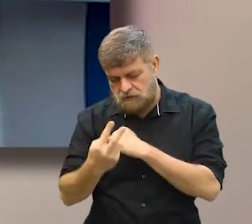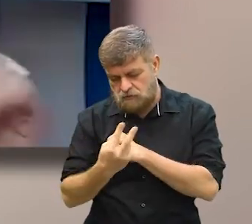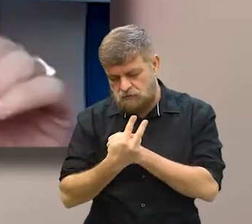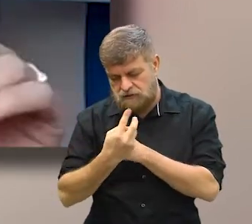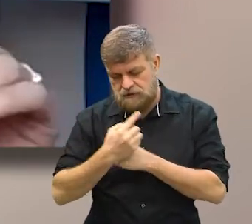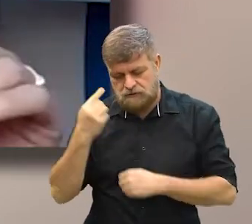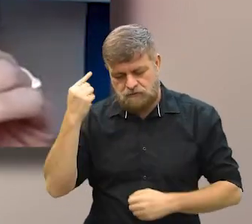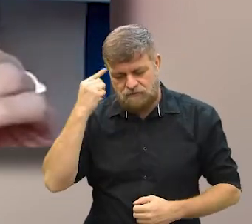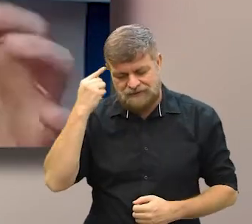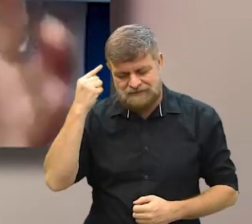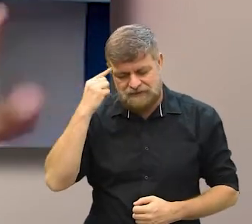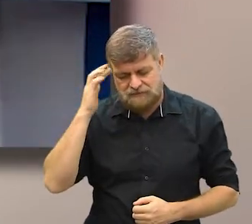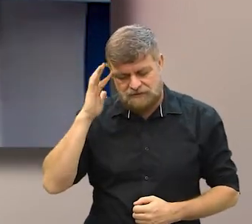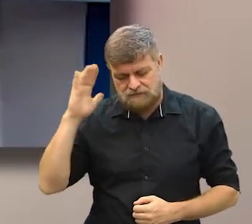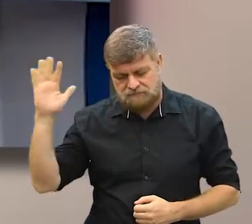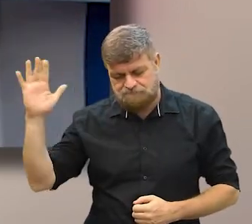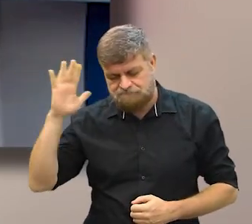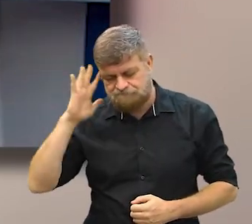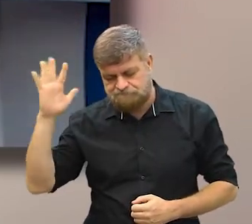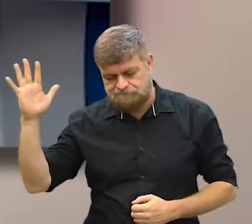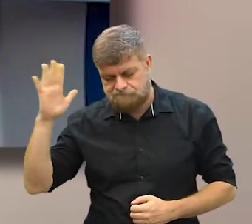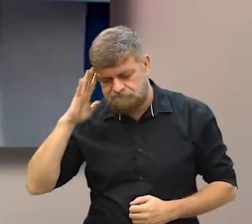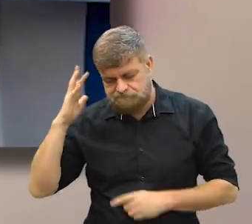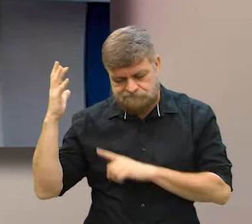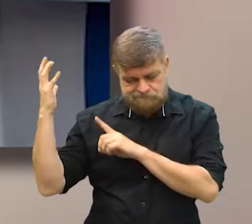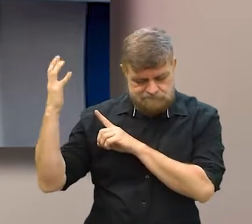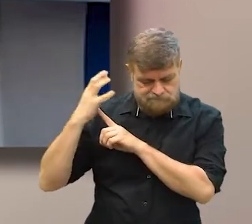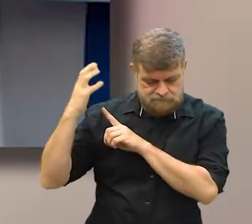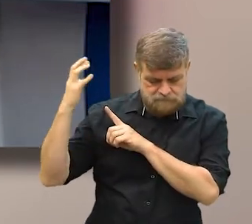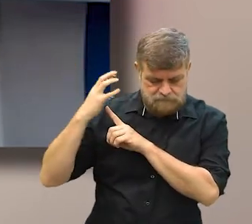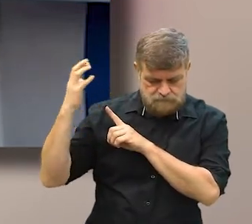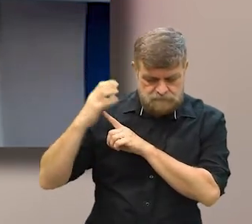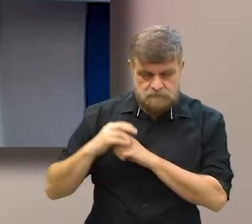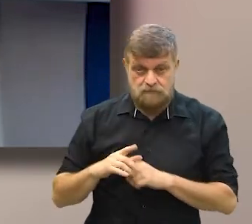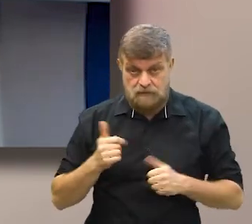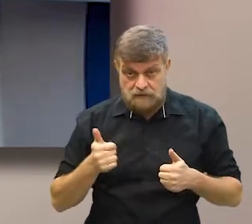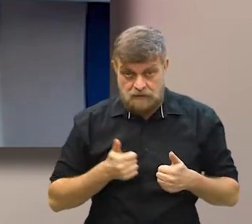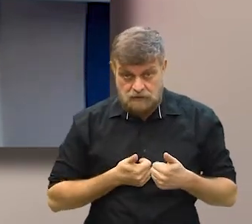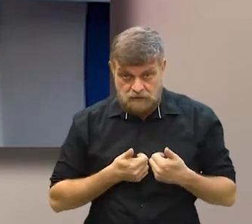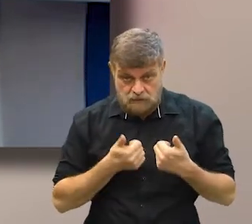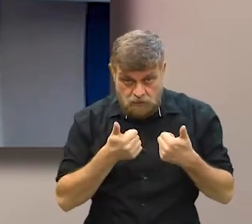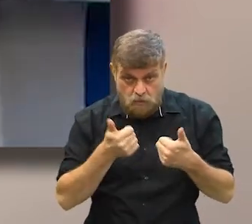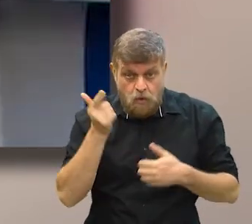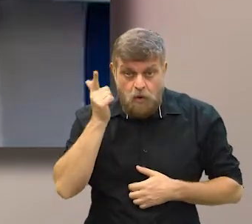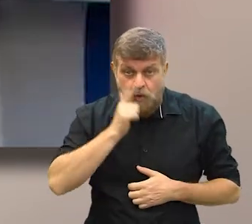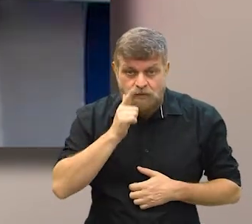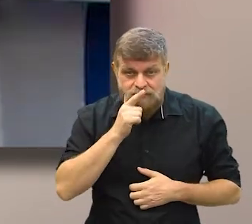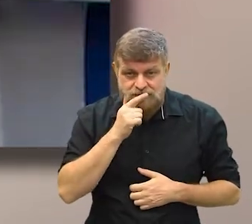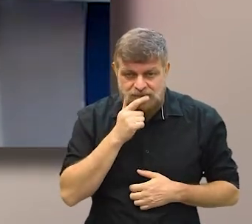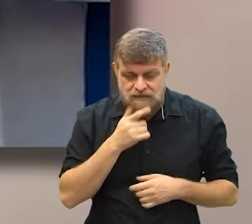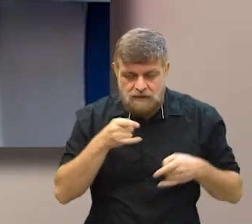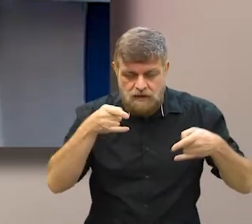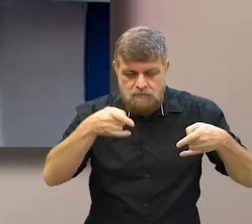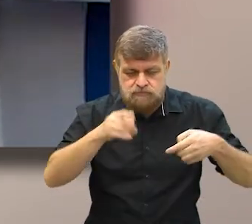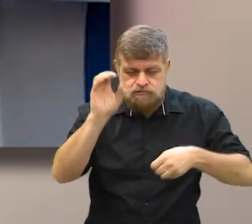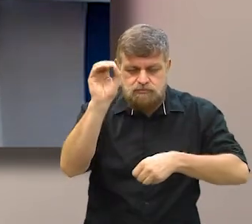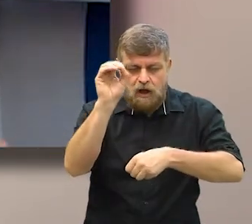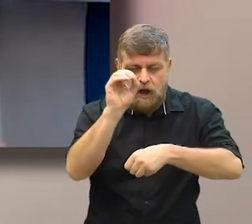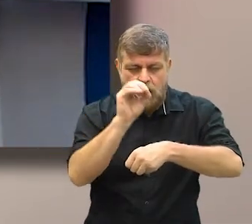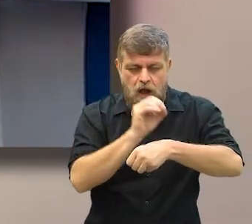dos pensamentos que vão proporcionar uma boa noite de sono. É